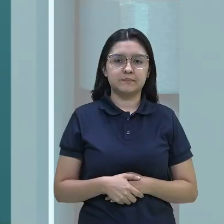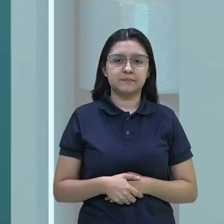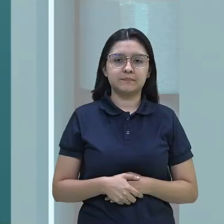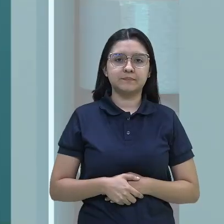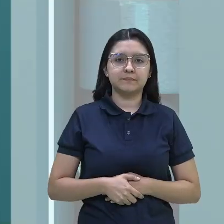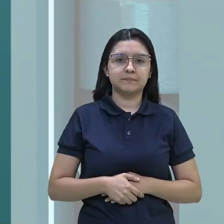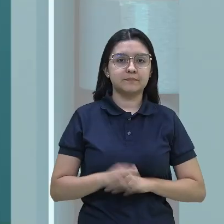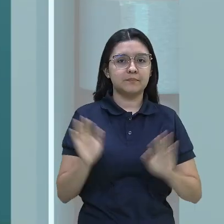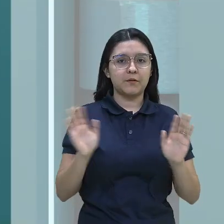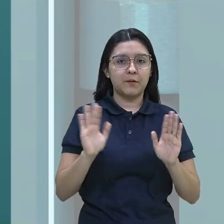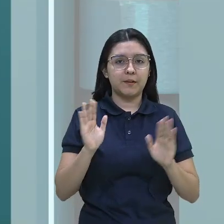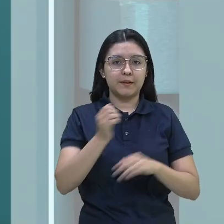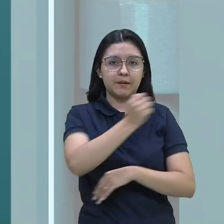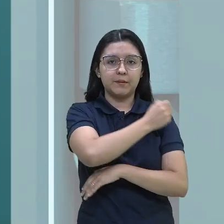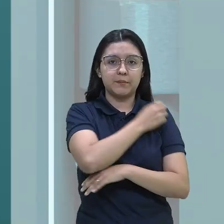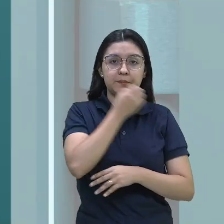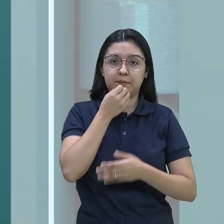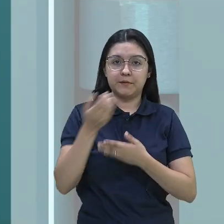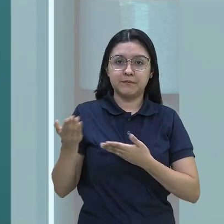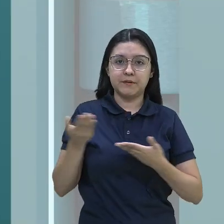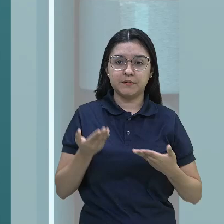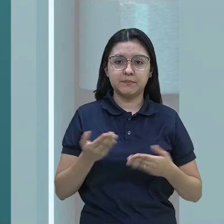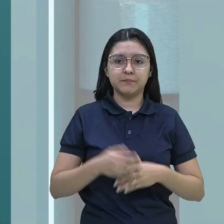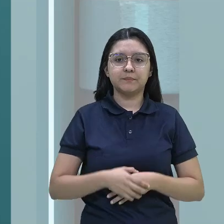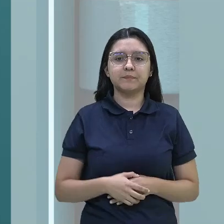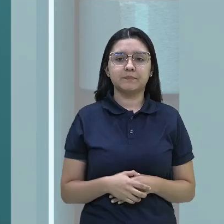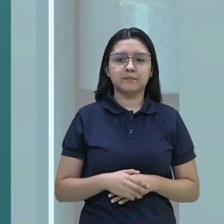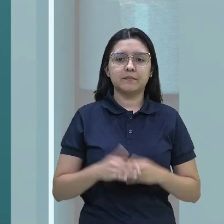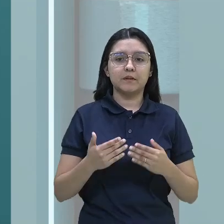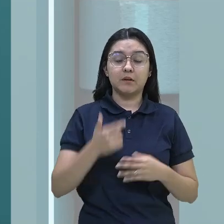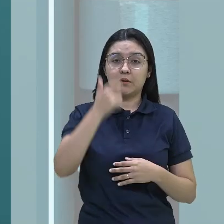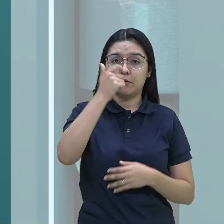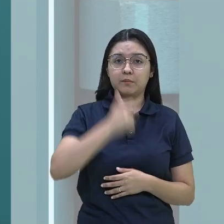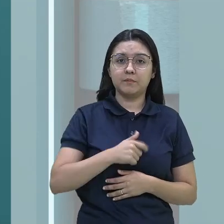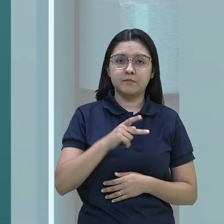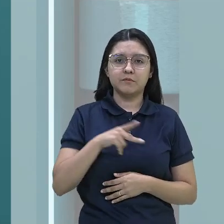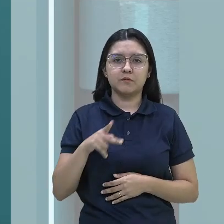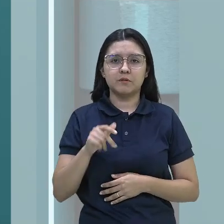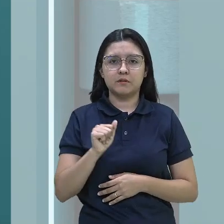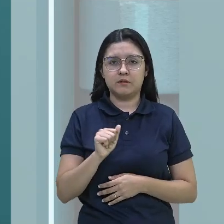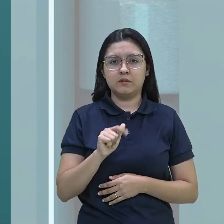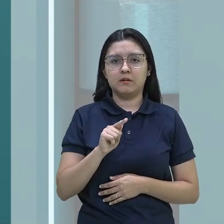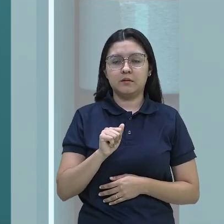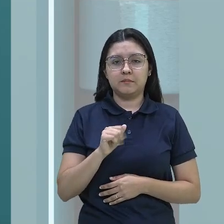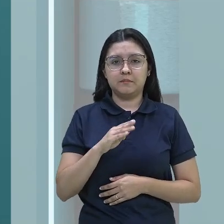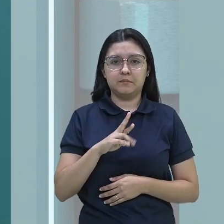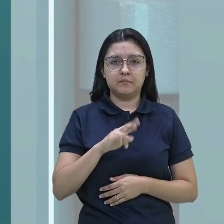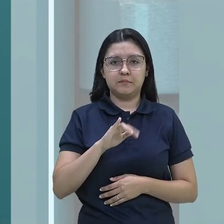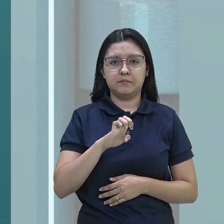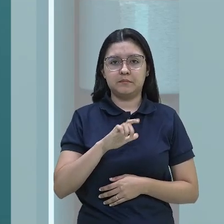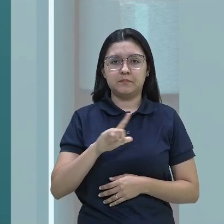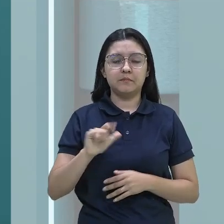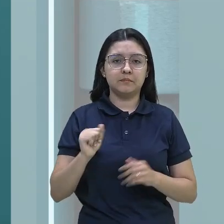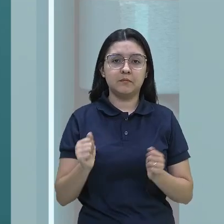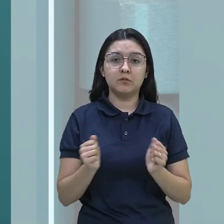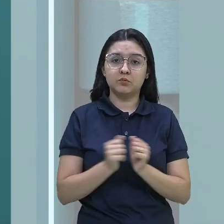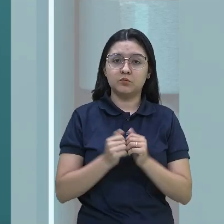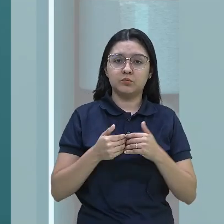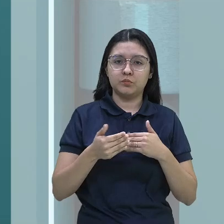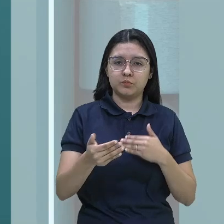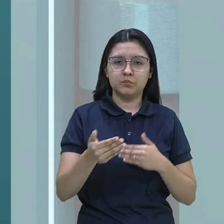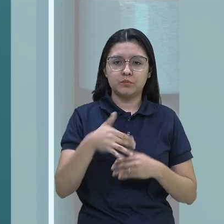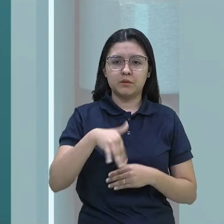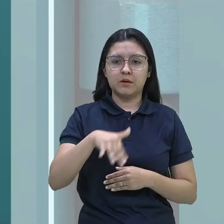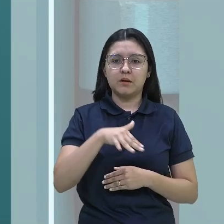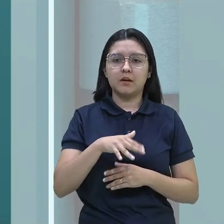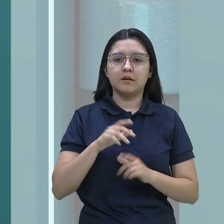Olá, meus artistas queridos, sejam bem-vindos. Eu sou a professora Gabriela e estou acompanhando vocês nesta jornada pelo mundo das artes. Vamos